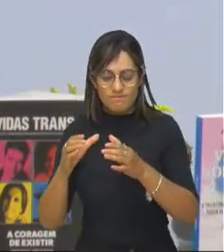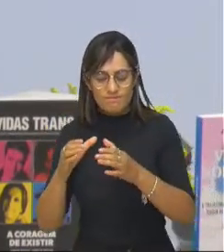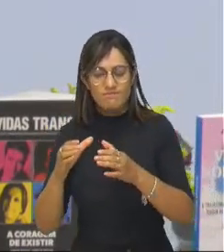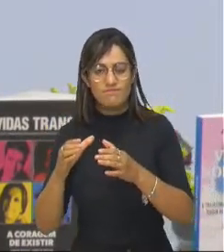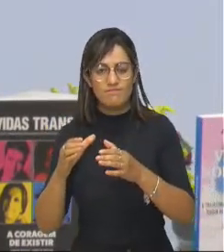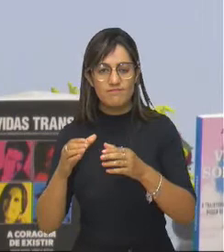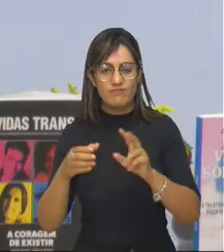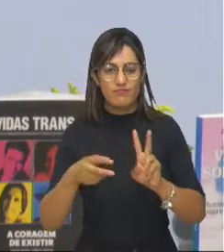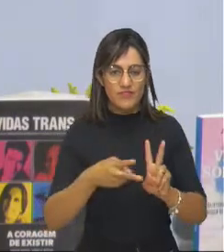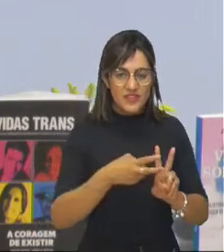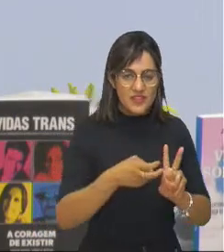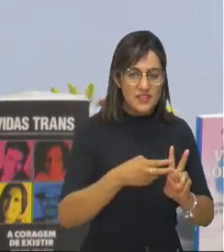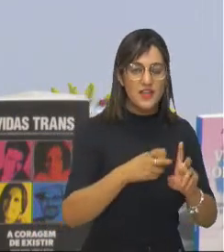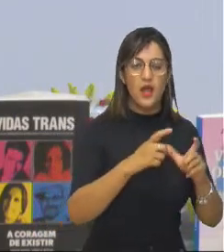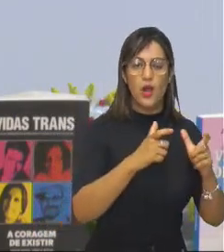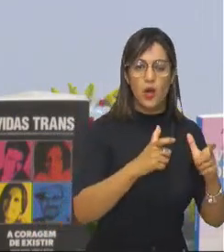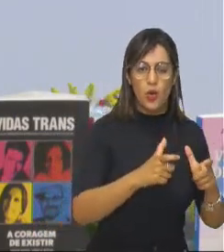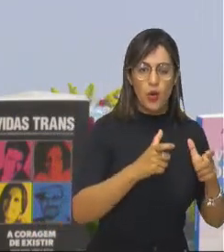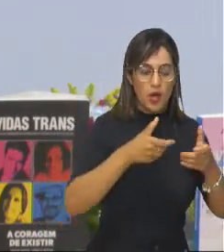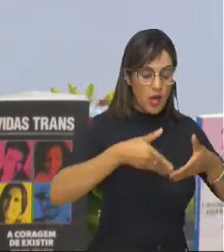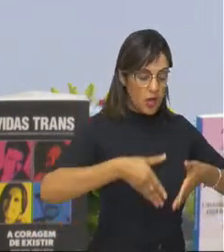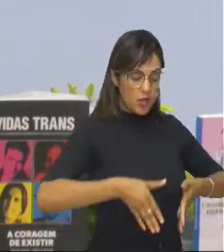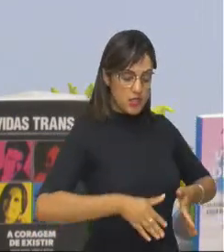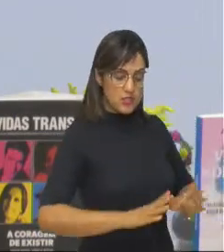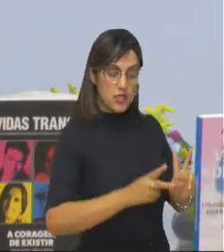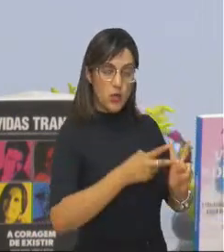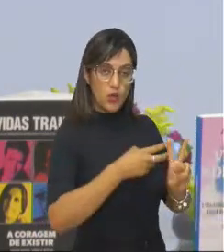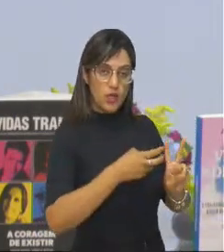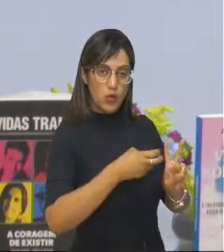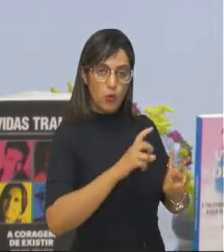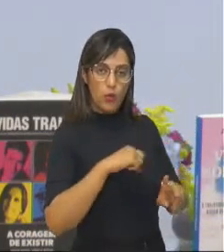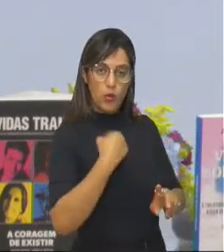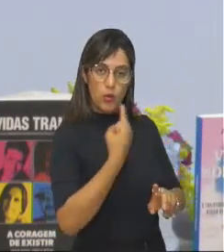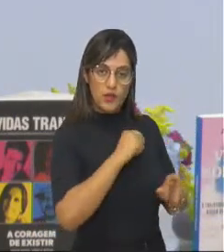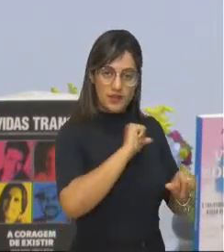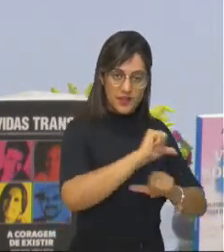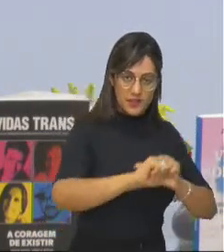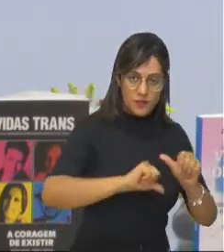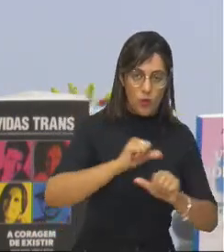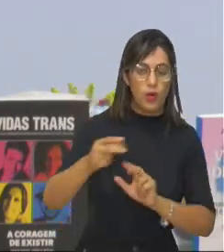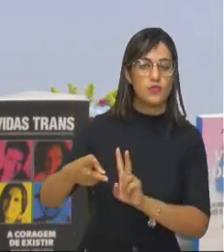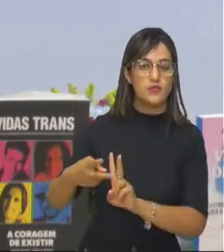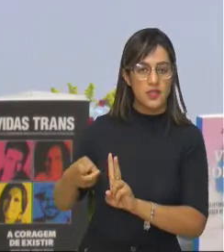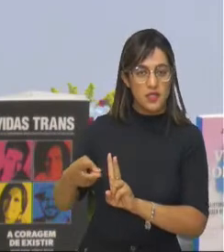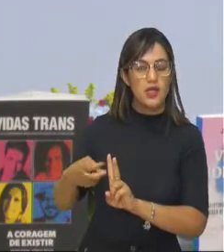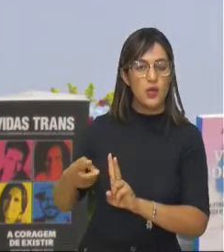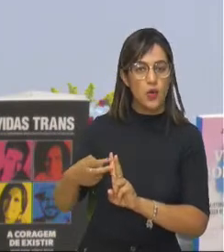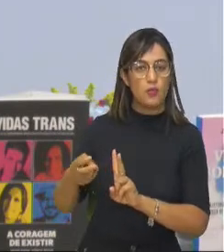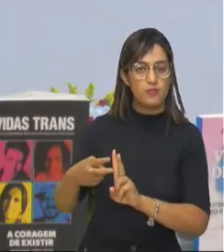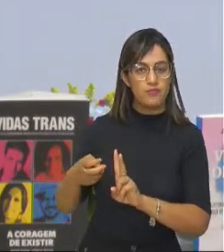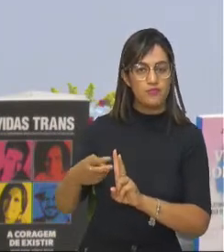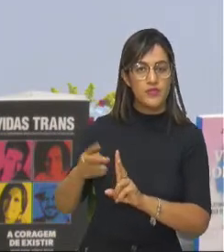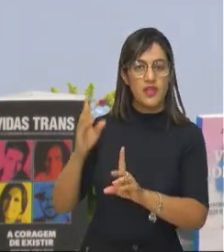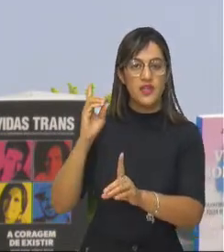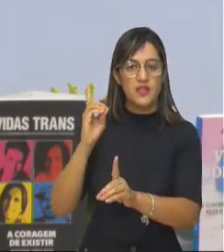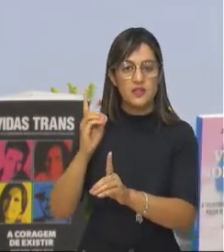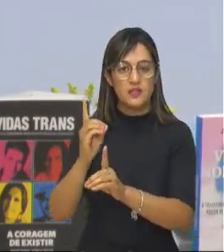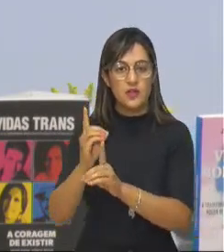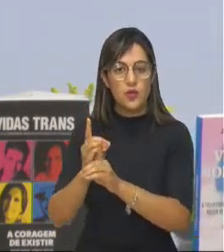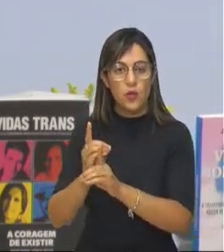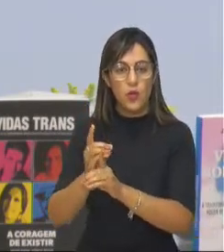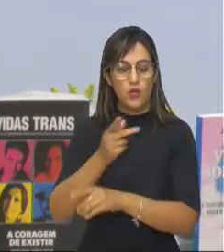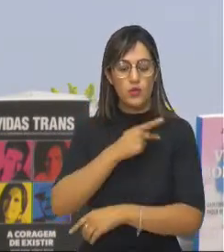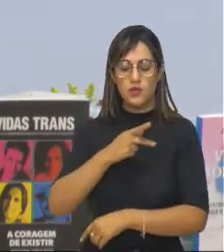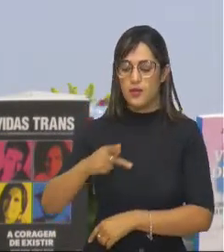gente conseguiu fazer do CFP. Ele não nasceu quilombo, nós aquilombamos ele. E nesse encontro com a nossa presidenta Céu, a